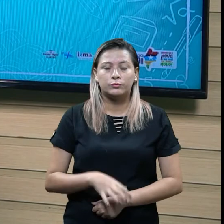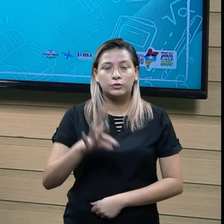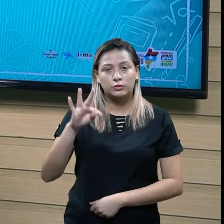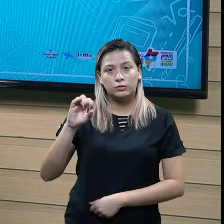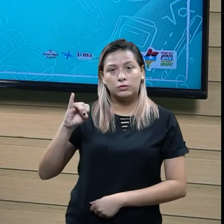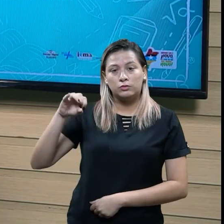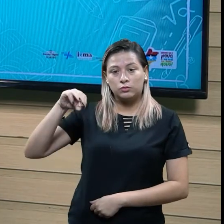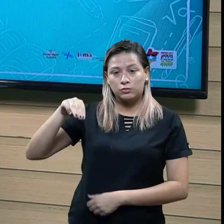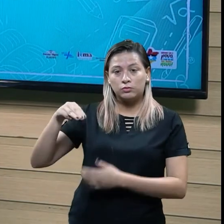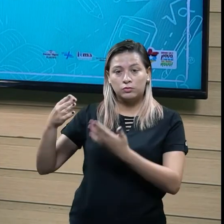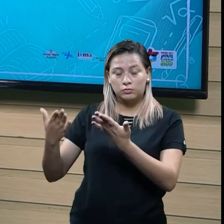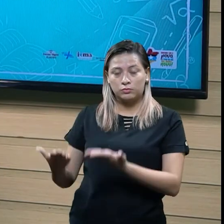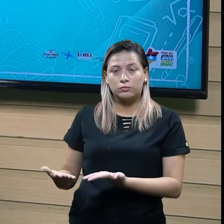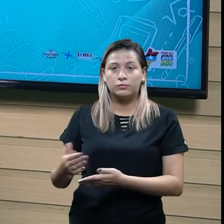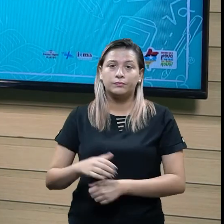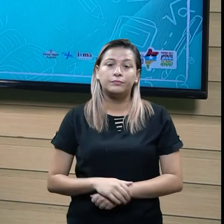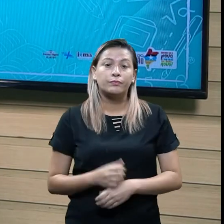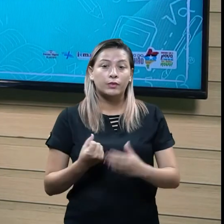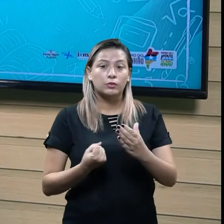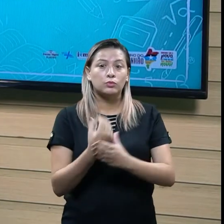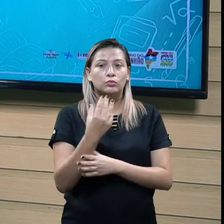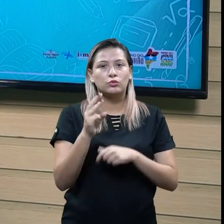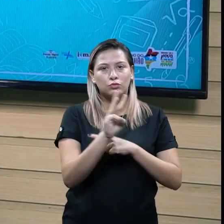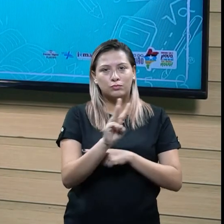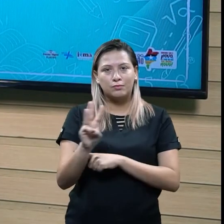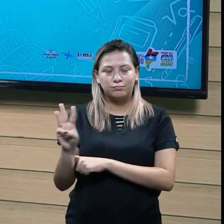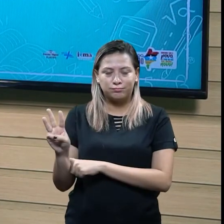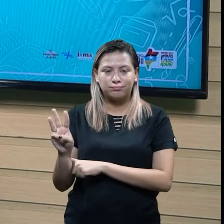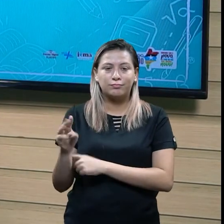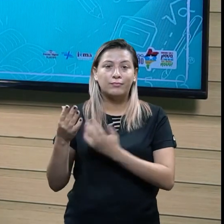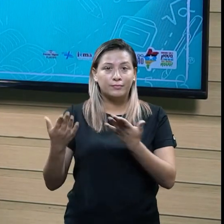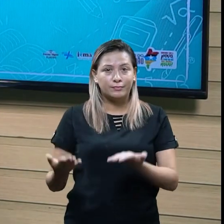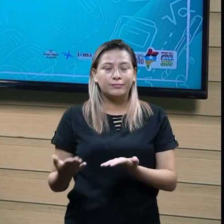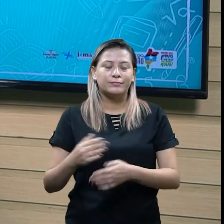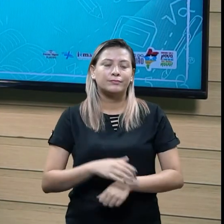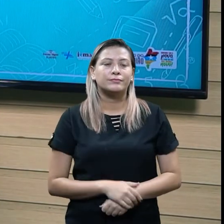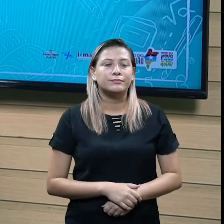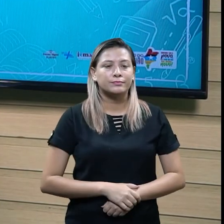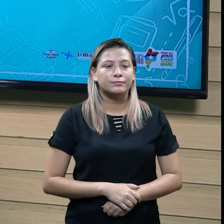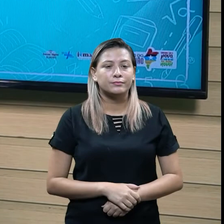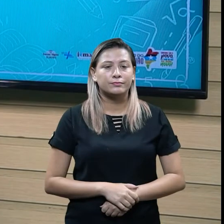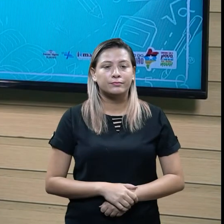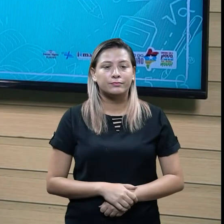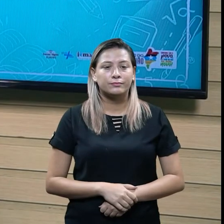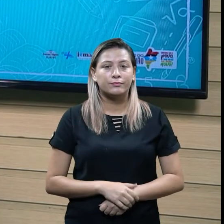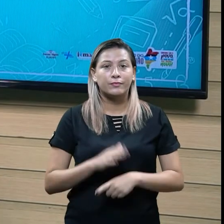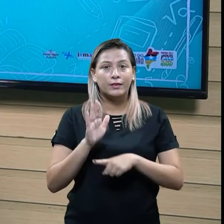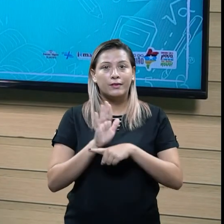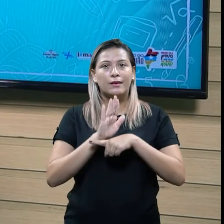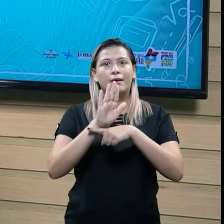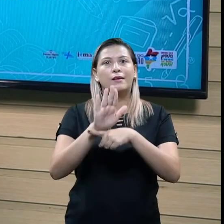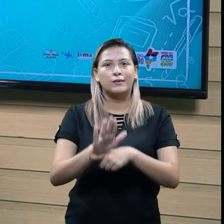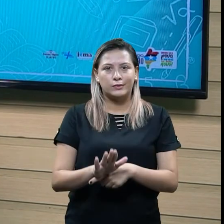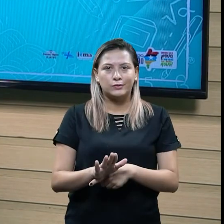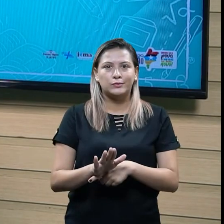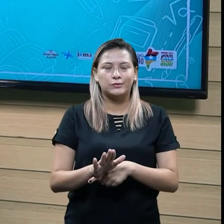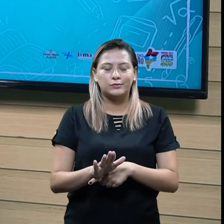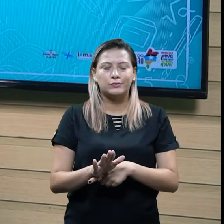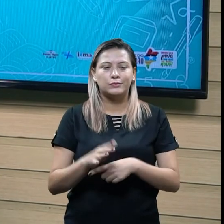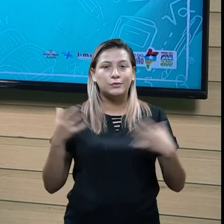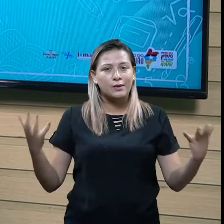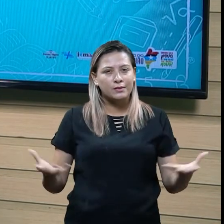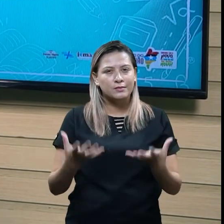que facilitou, foi que popularizou o uso da internet. E aí qualquer pessoa